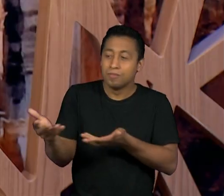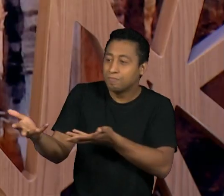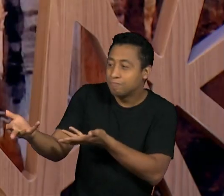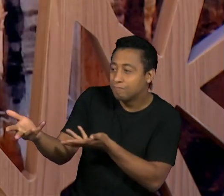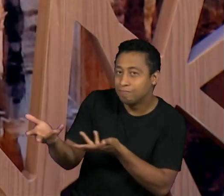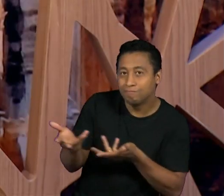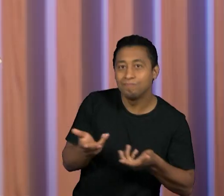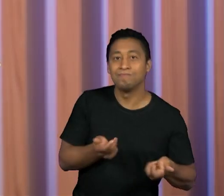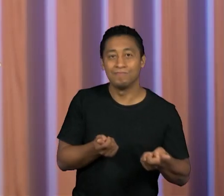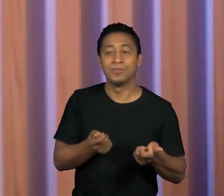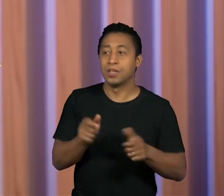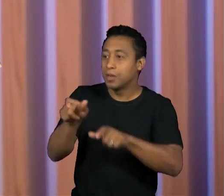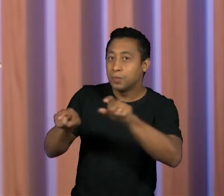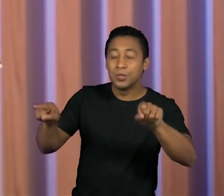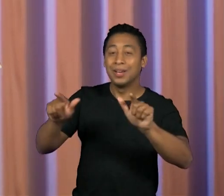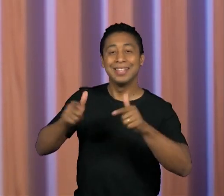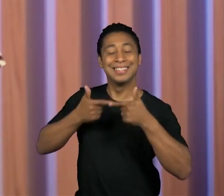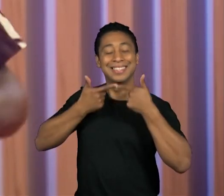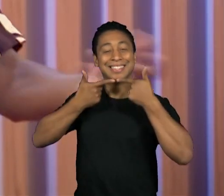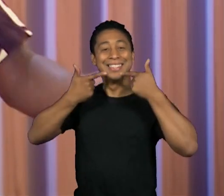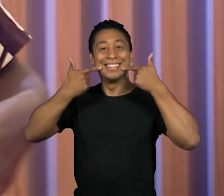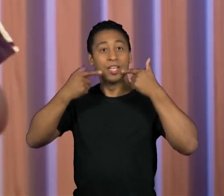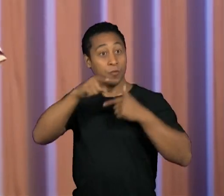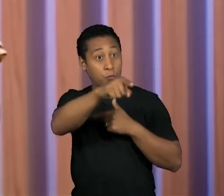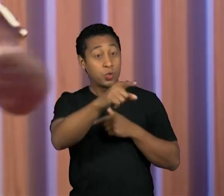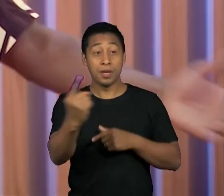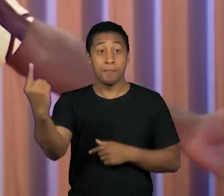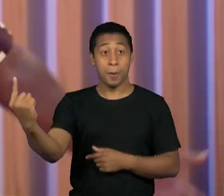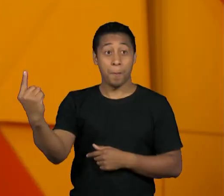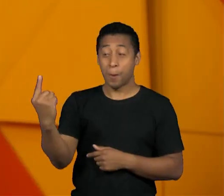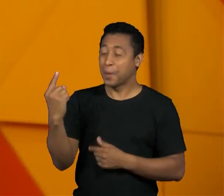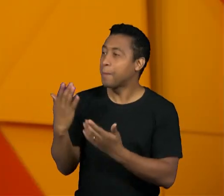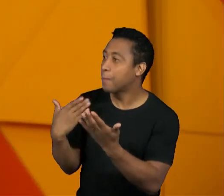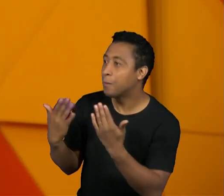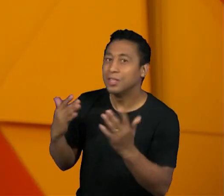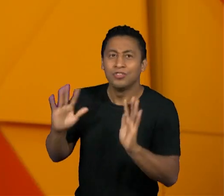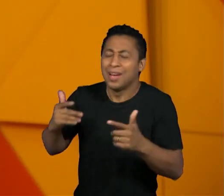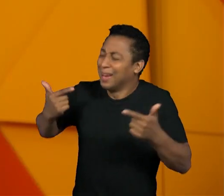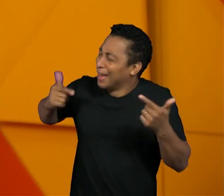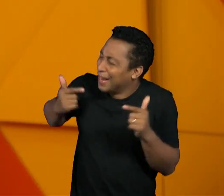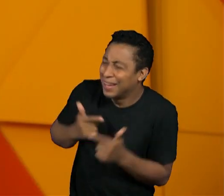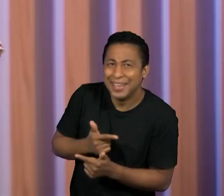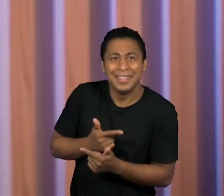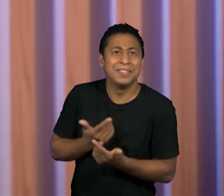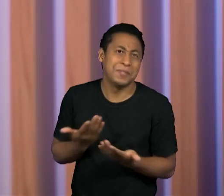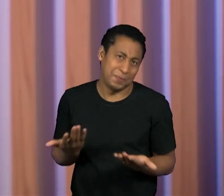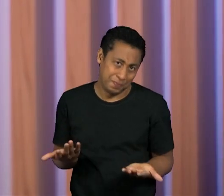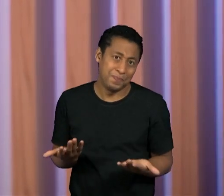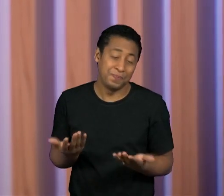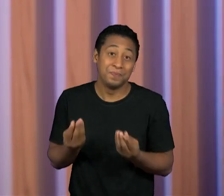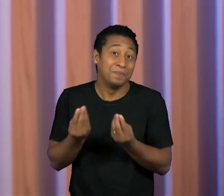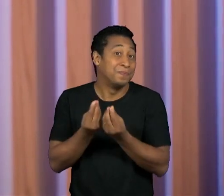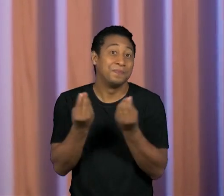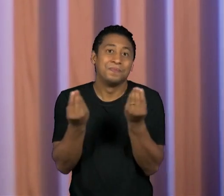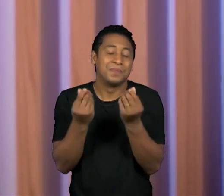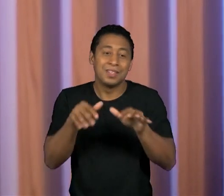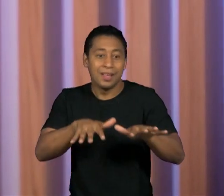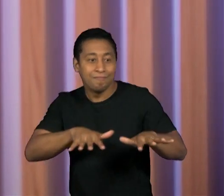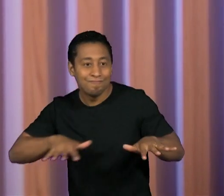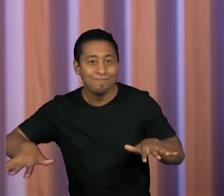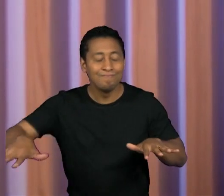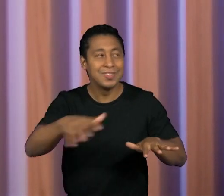aqui, sempre com um sorriso. Quando a gente chegou, você já foi conversar, a gente já deu risada. Então, assim, esse